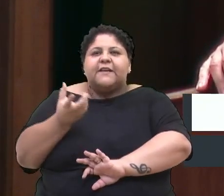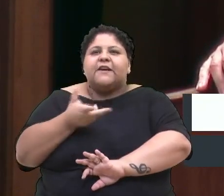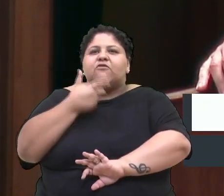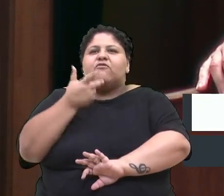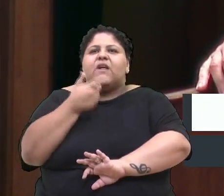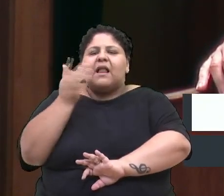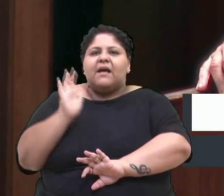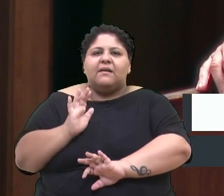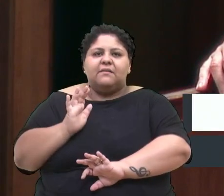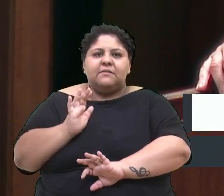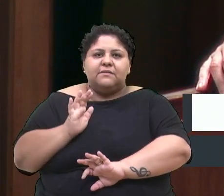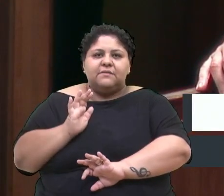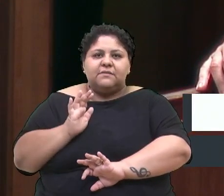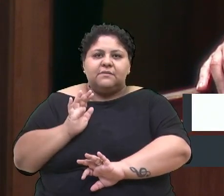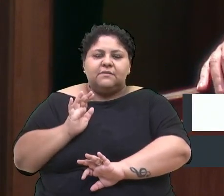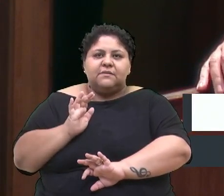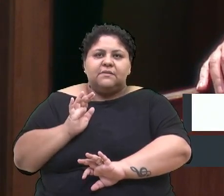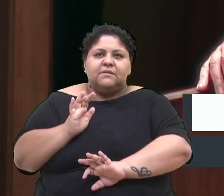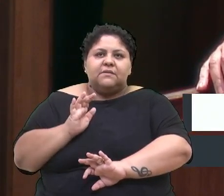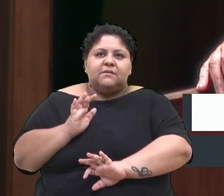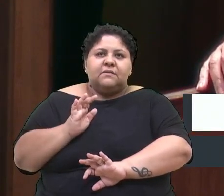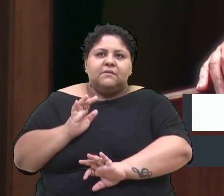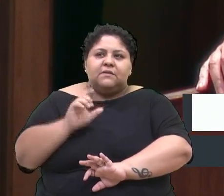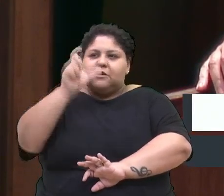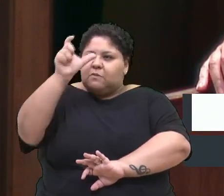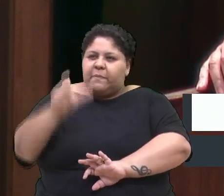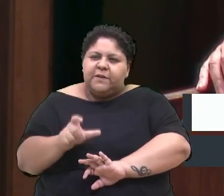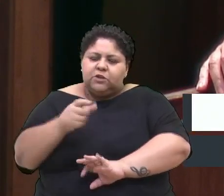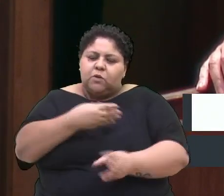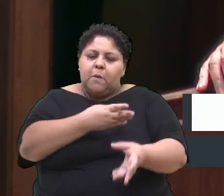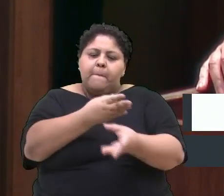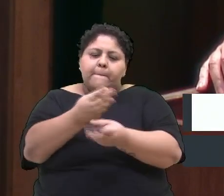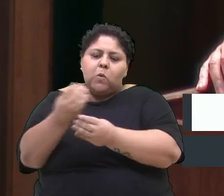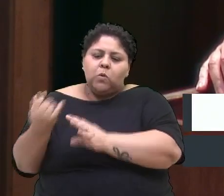fala de uma pessoa muito importante,